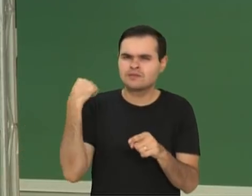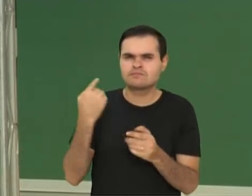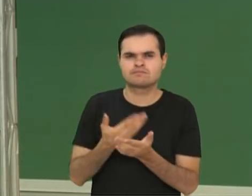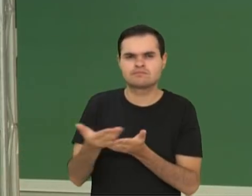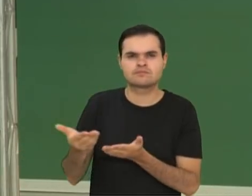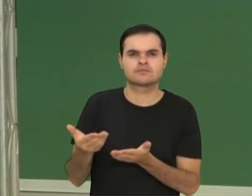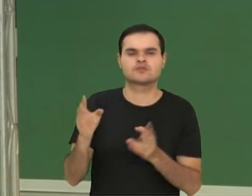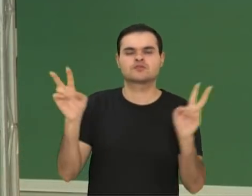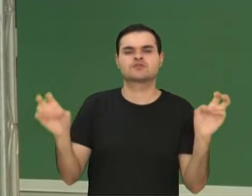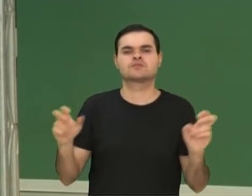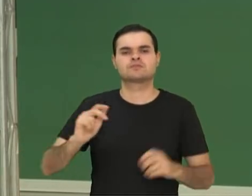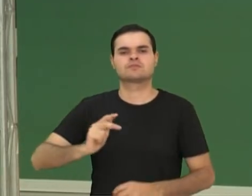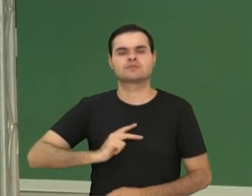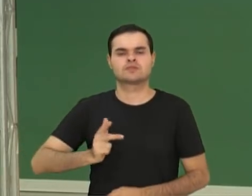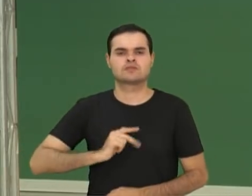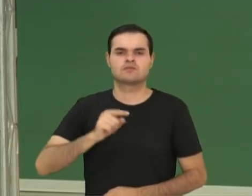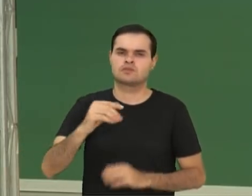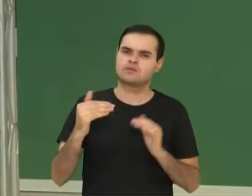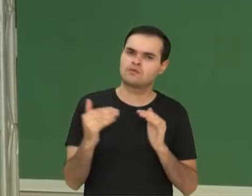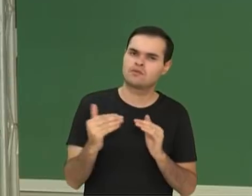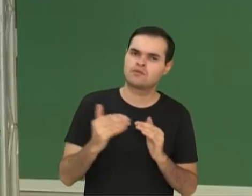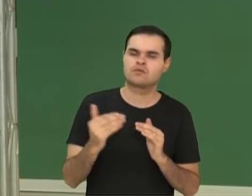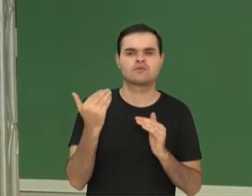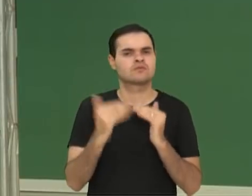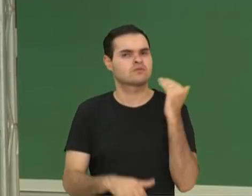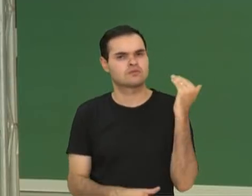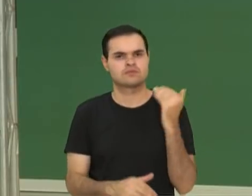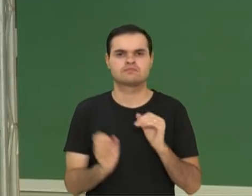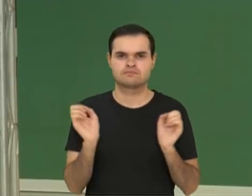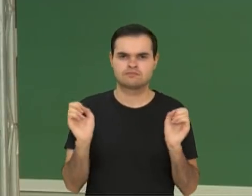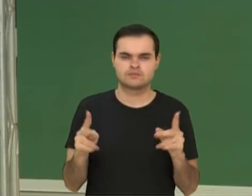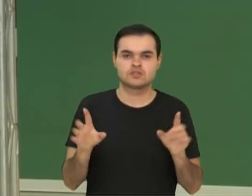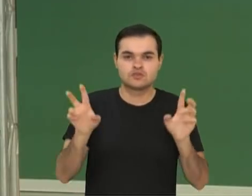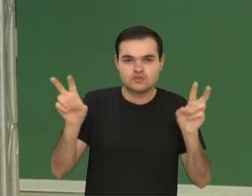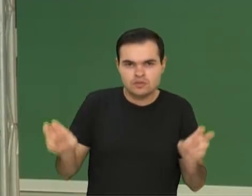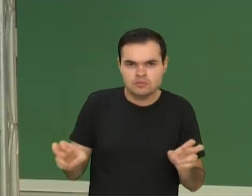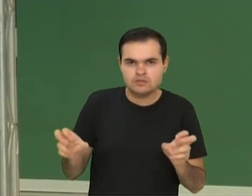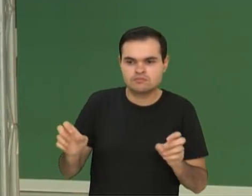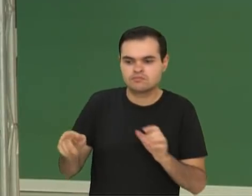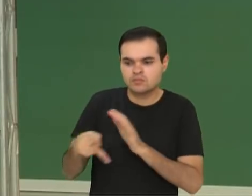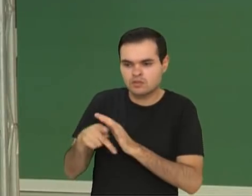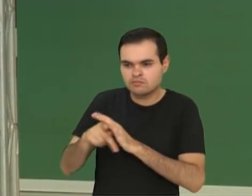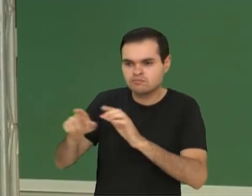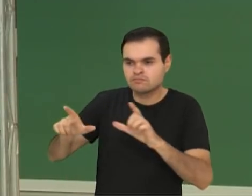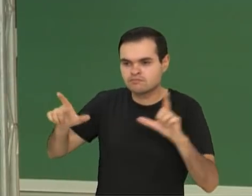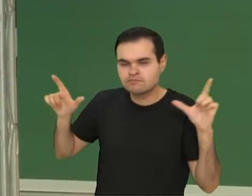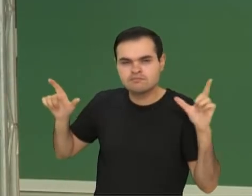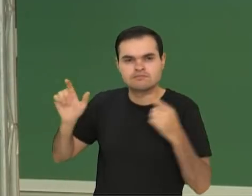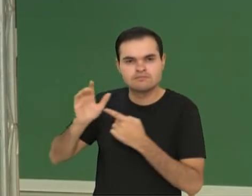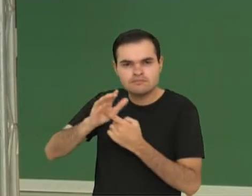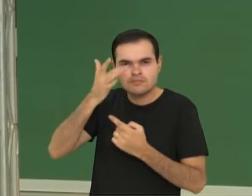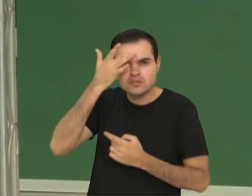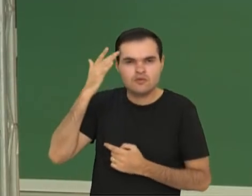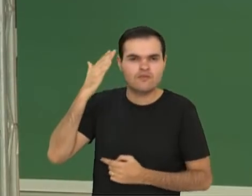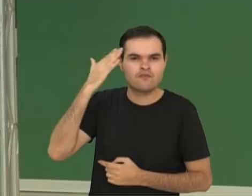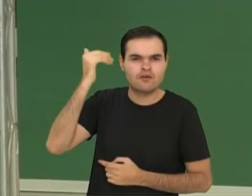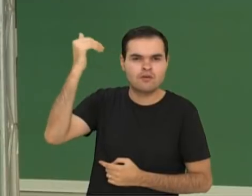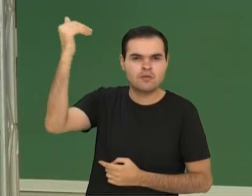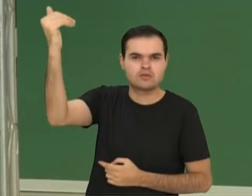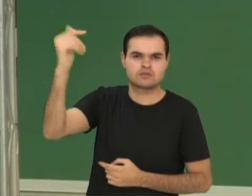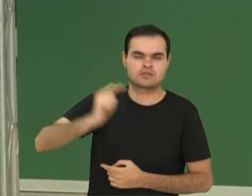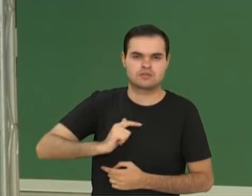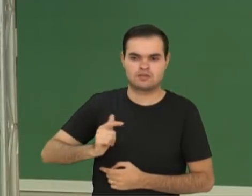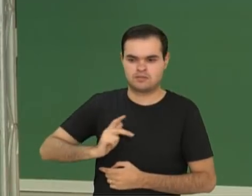sobre privacidade, se você concordou ou não com aquela imagem que estava sendo retratada, das pessoas famosas terem a